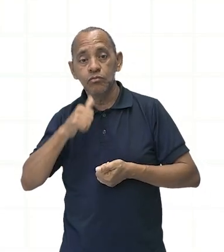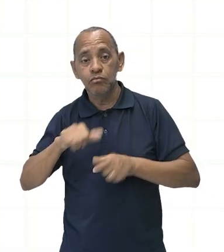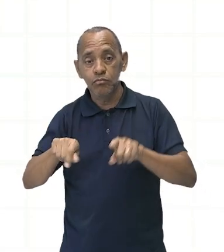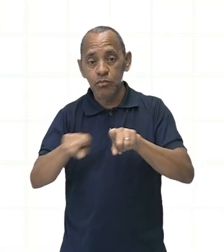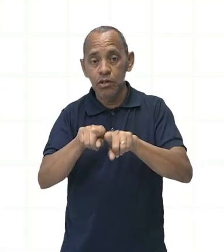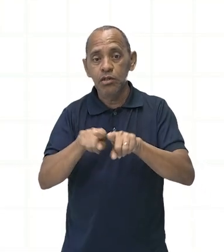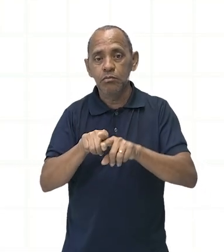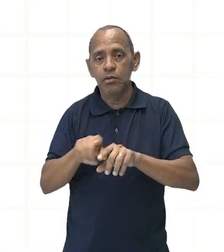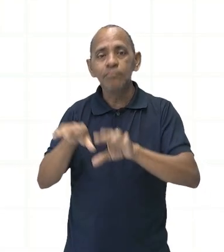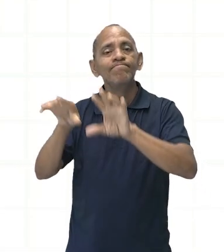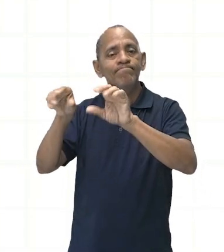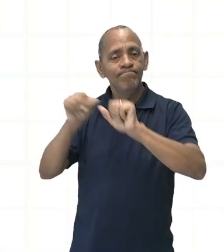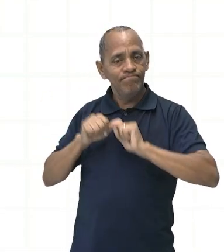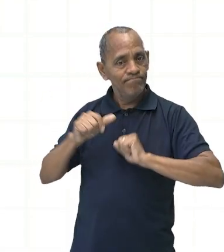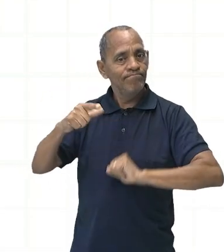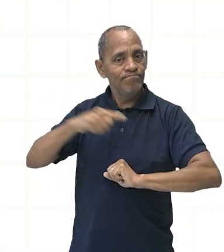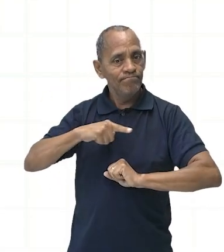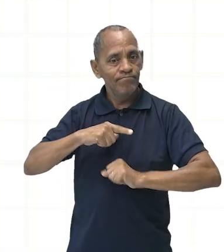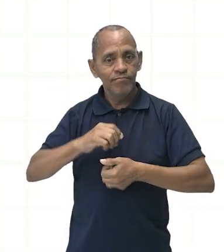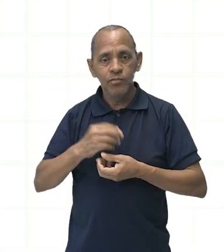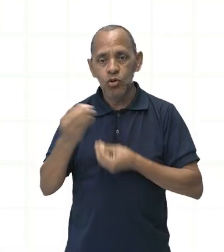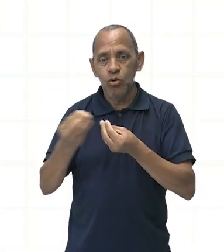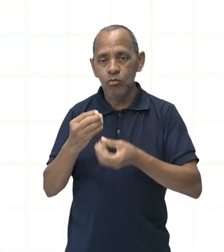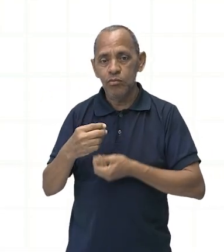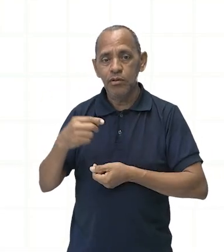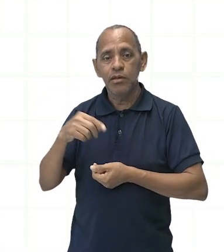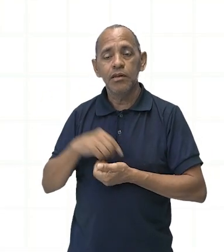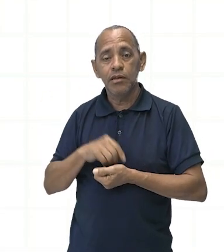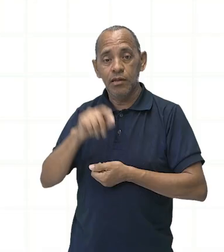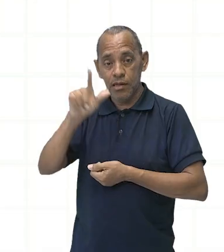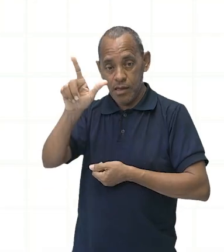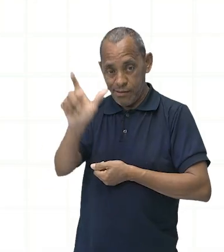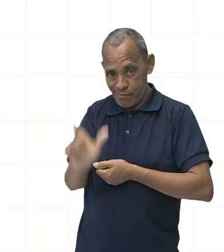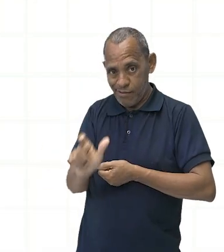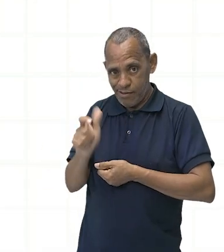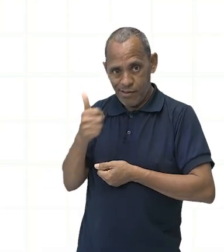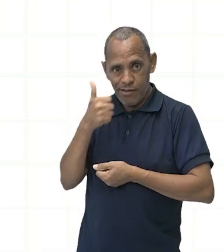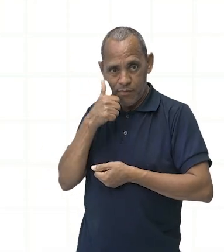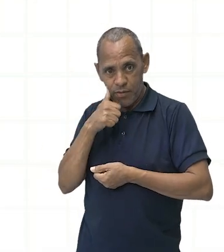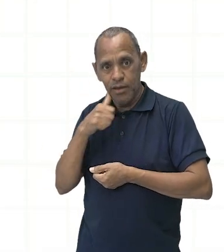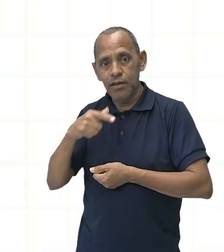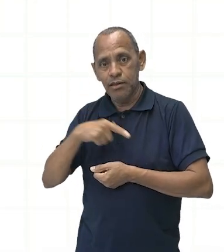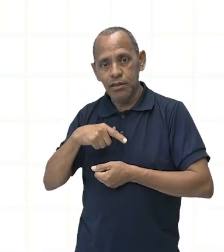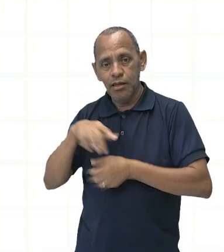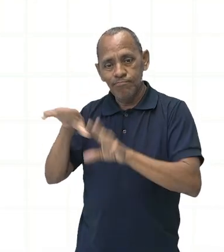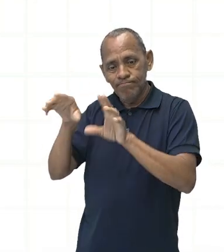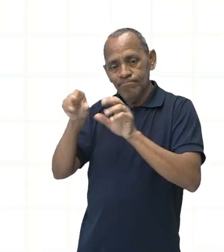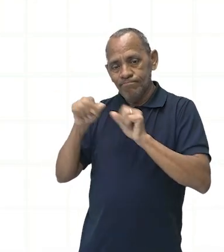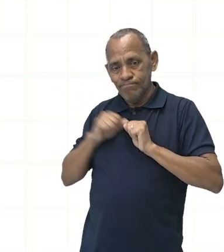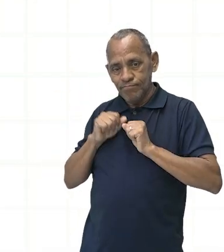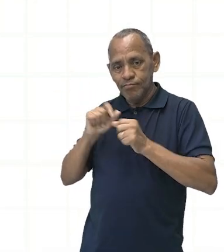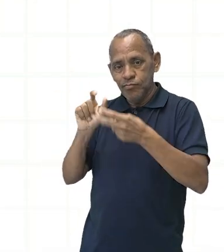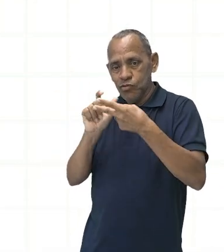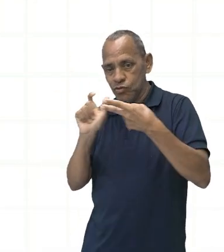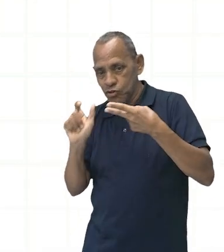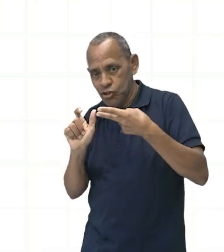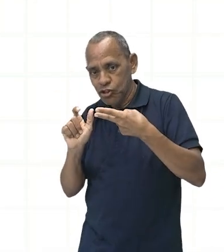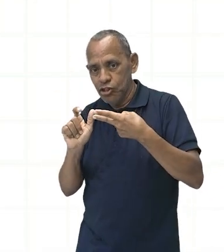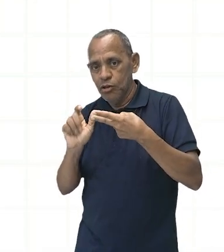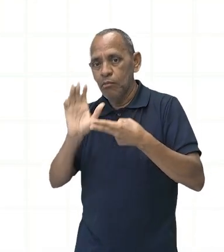como portadora, então ela é o quê? Ela carrega o gene apesar de